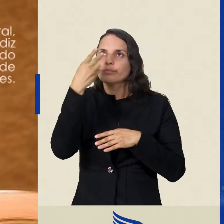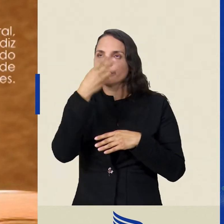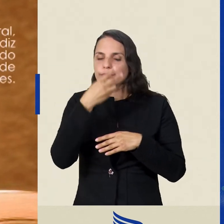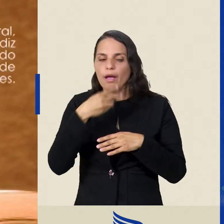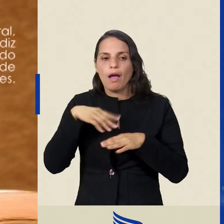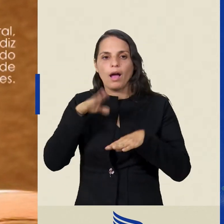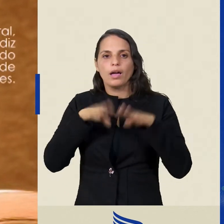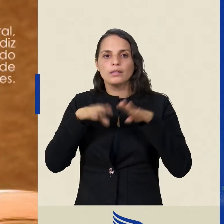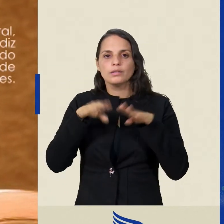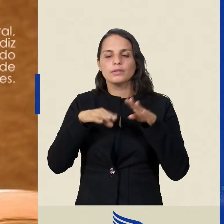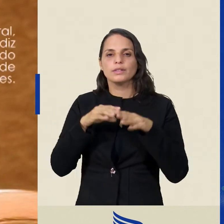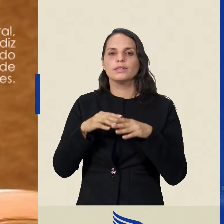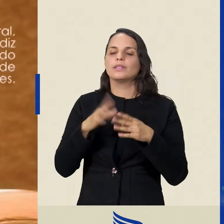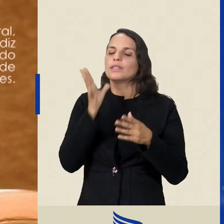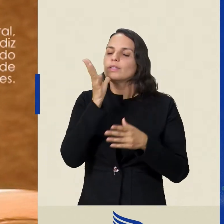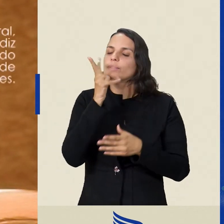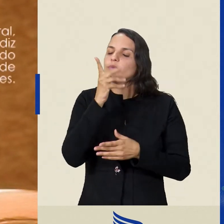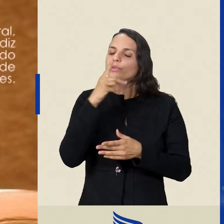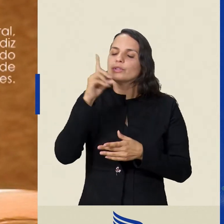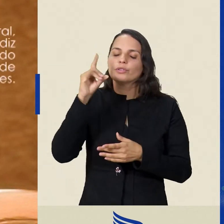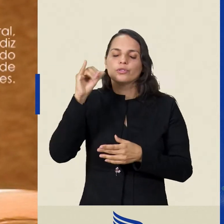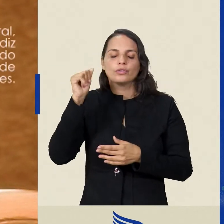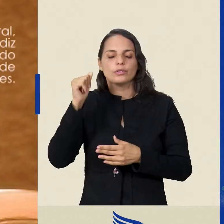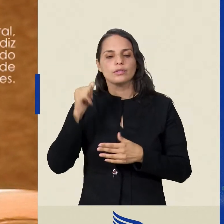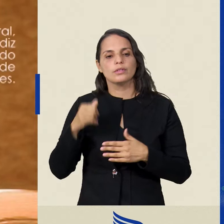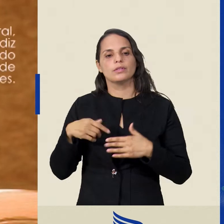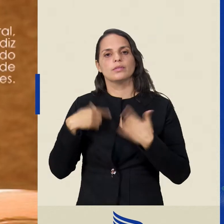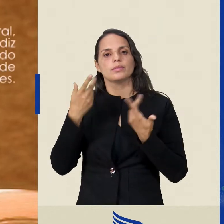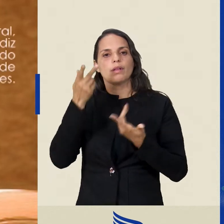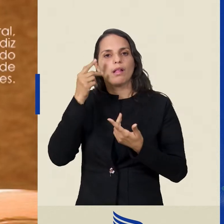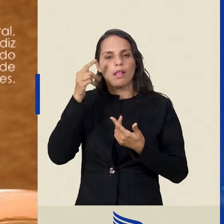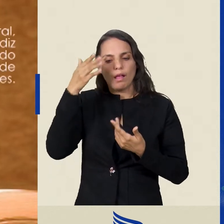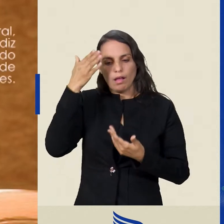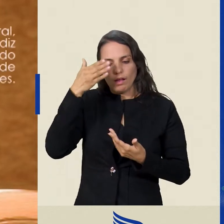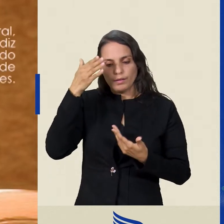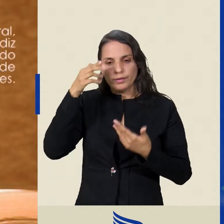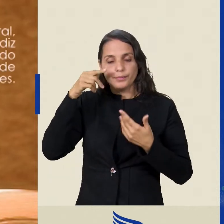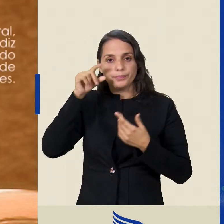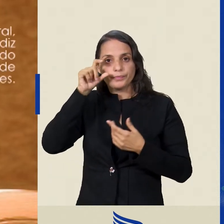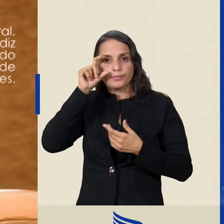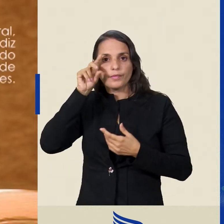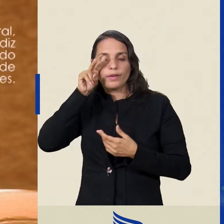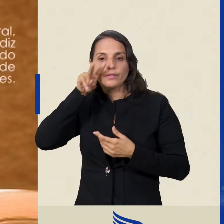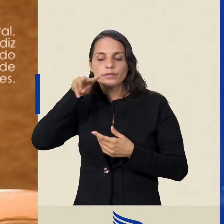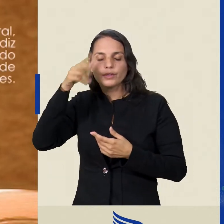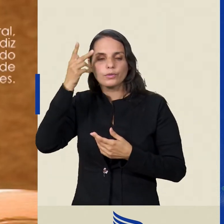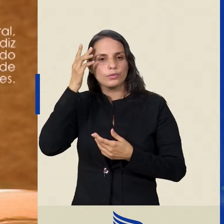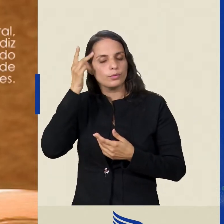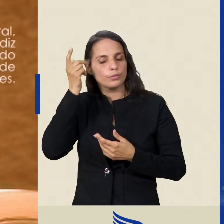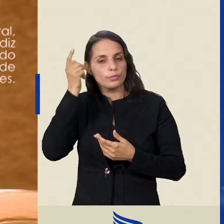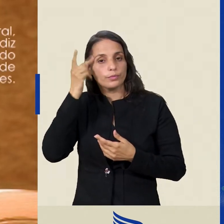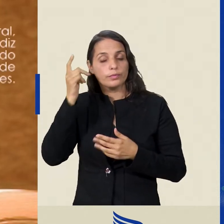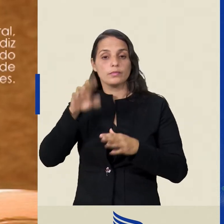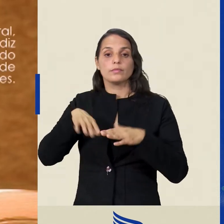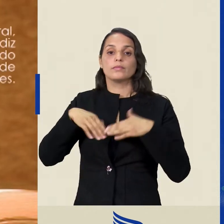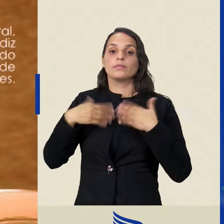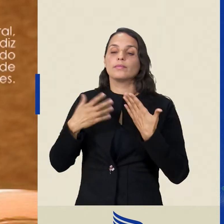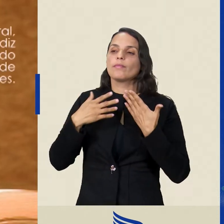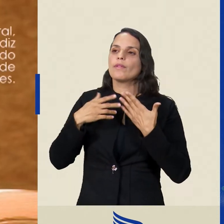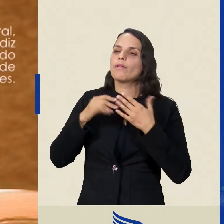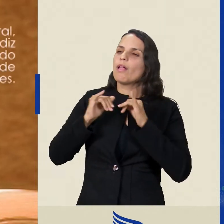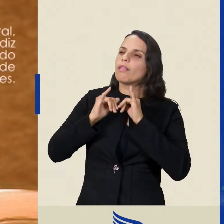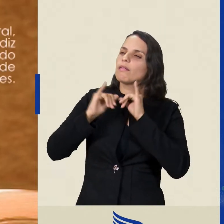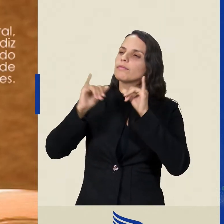ela recuperar sua vista natural, depois de sair desse estado. Ela diz que lhe parece